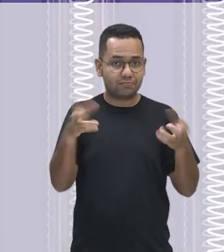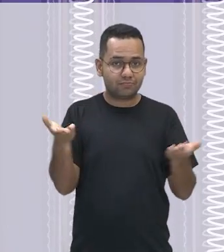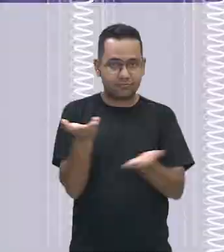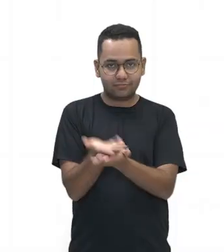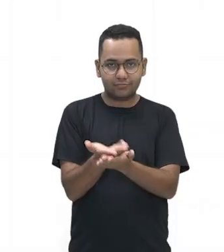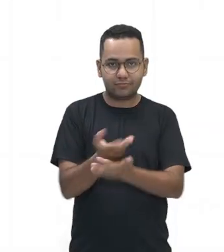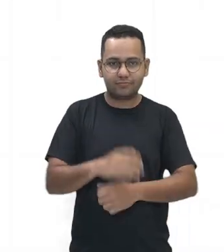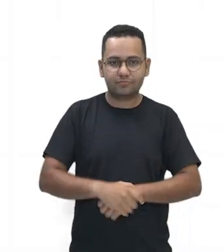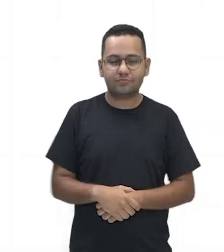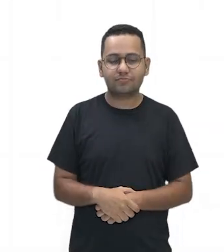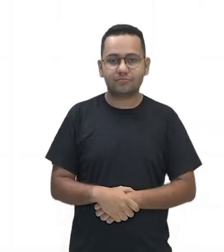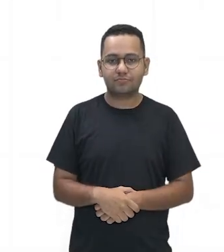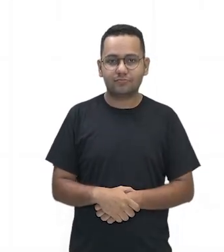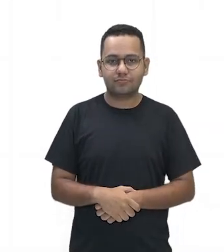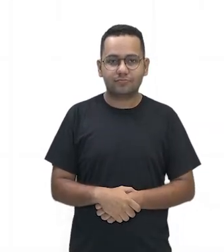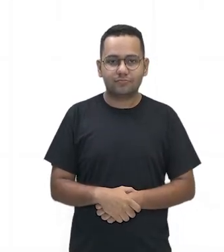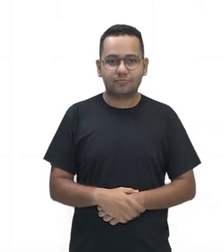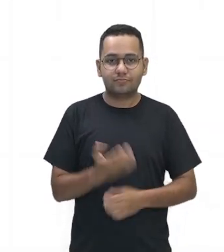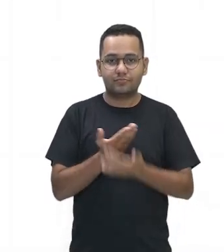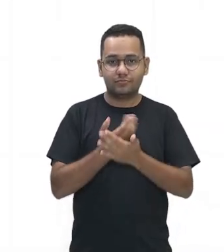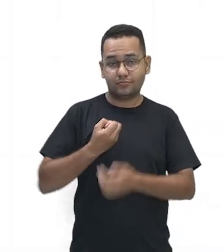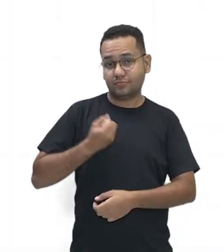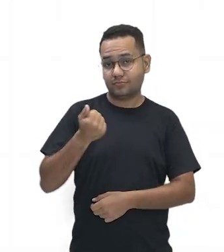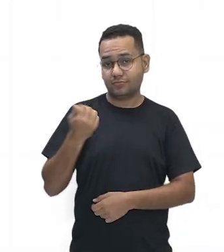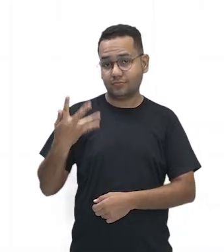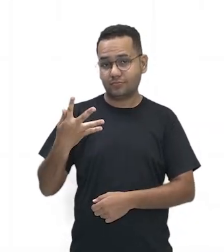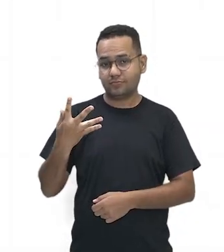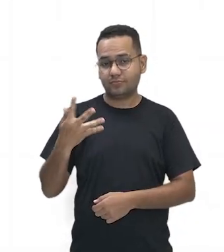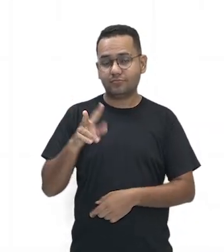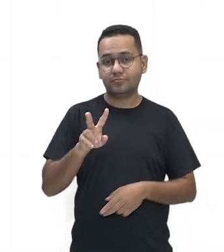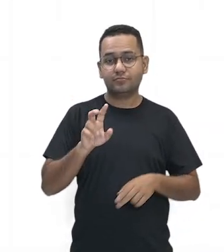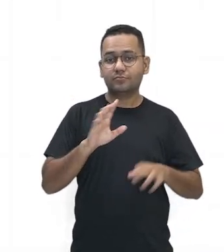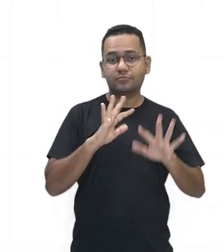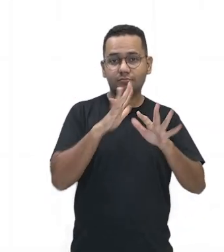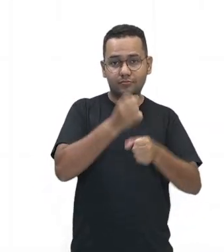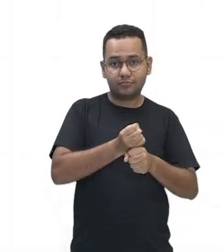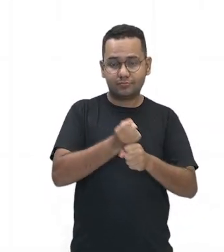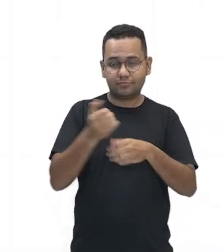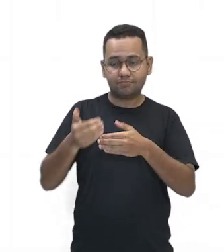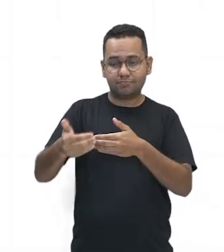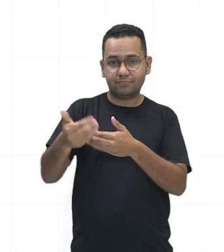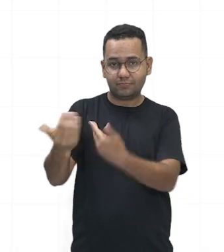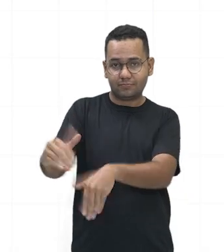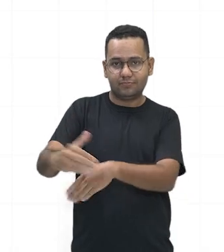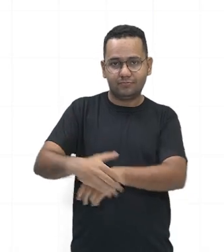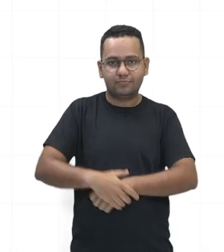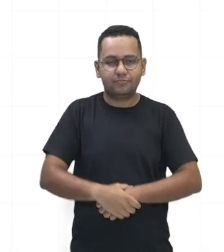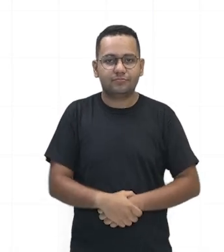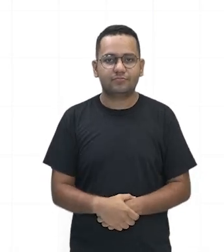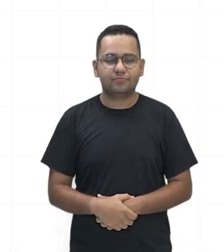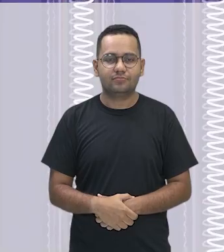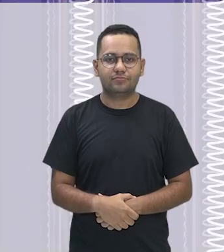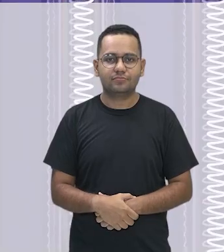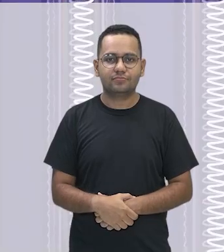conhecimento de hoje. Aula 14, revisão e avaliação.